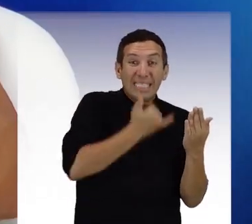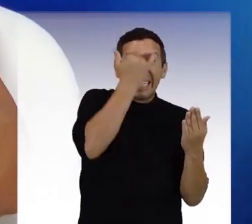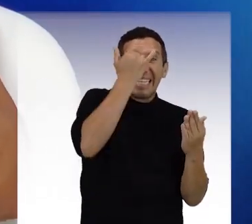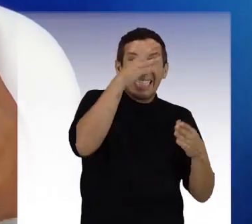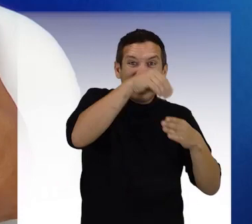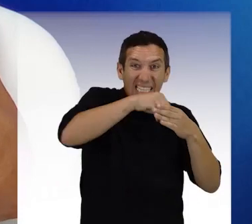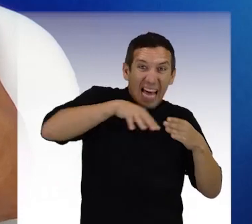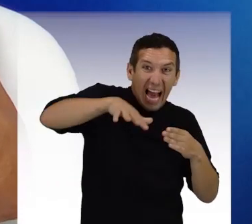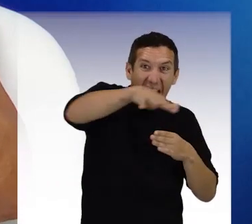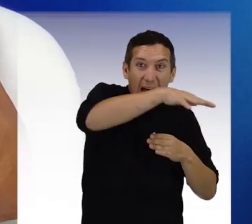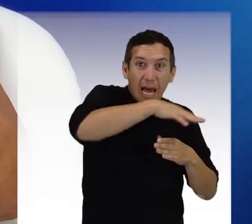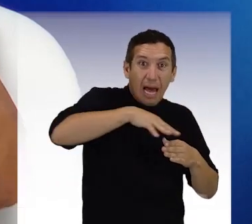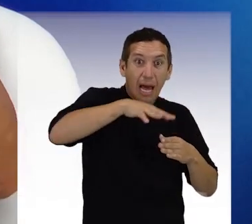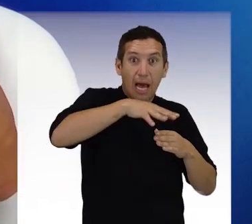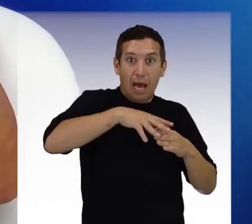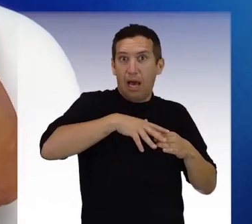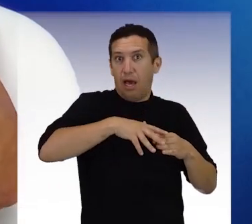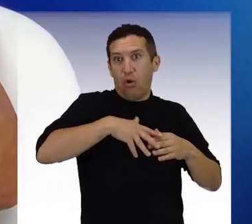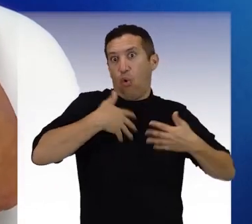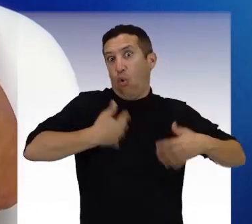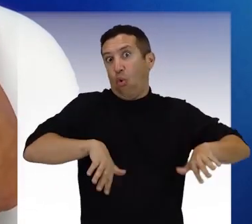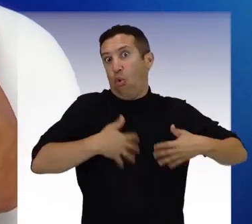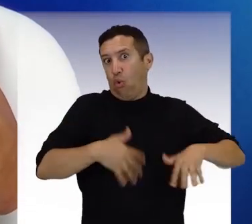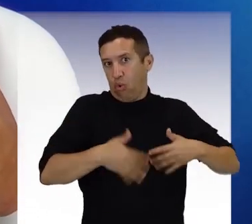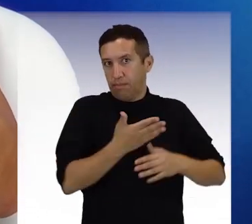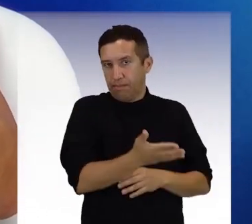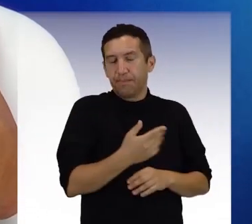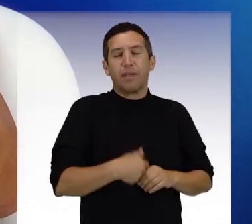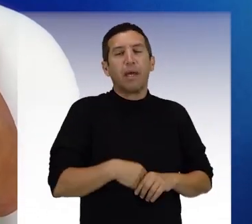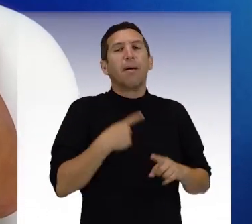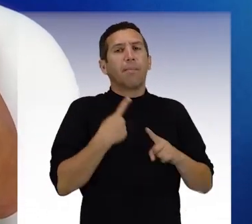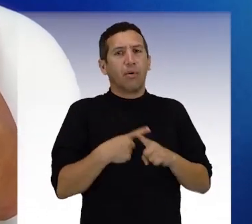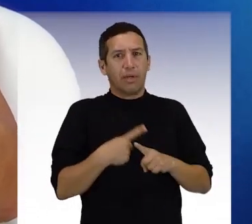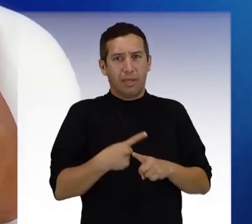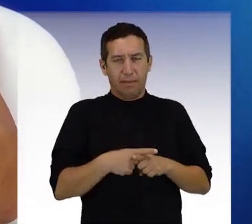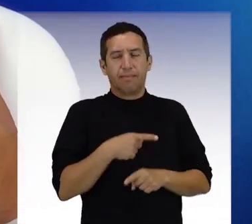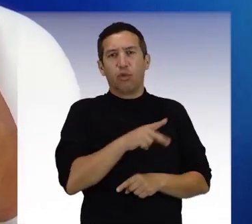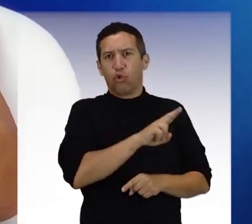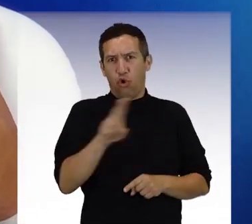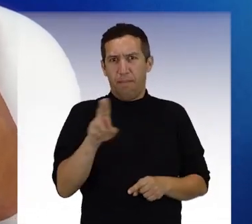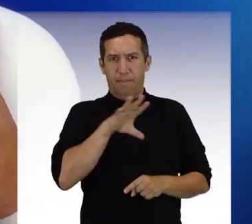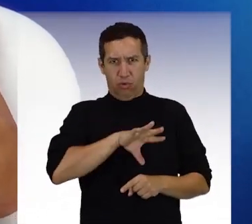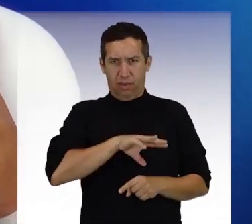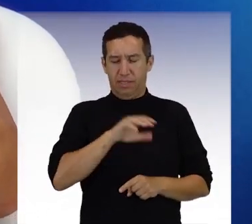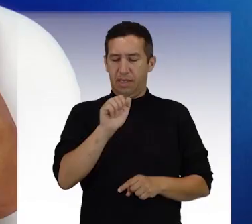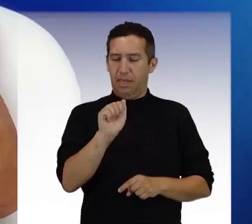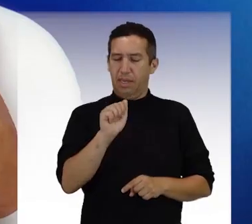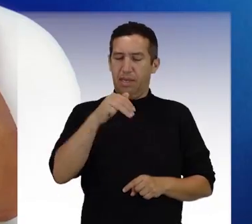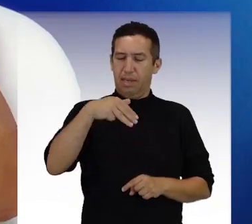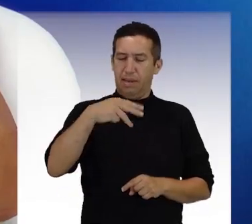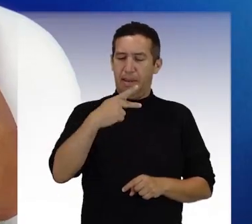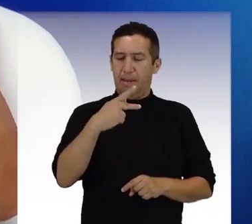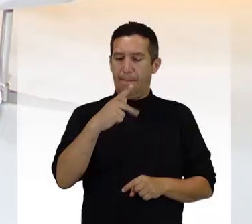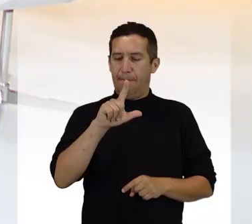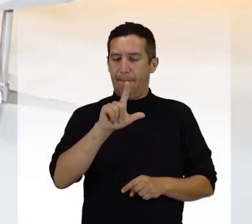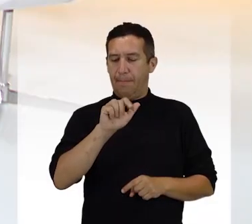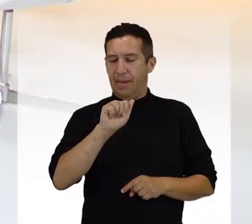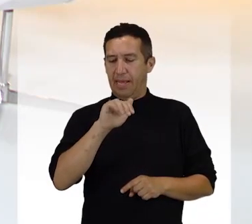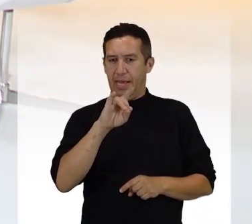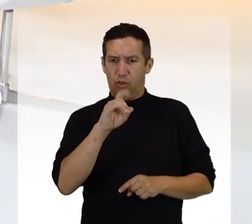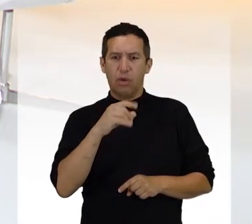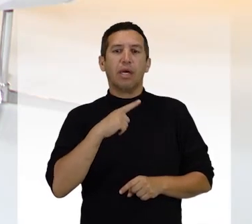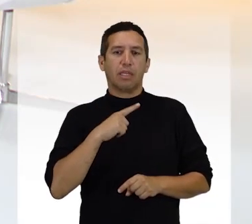é um acidente de trabalho ampliado? A OIT, né, a Organização Internacional do Trabalho, considera, tem